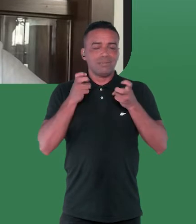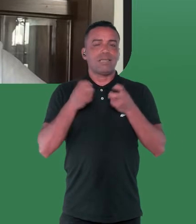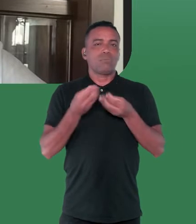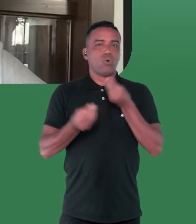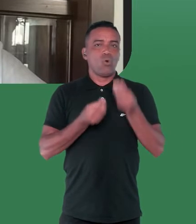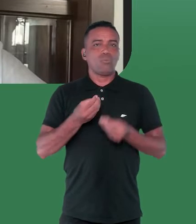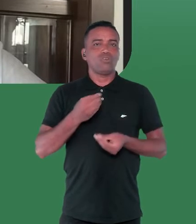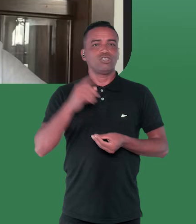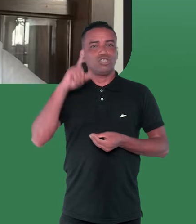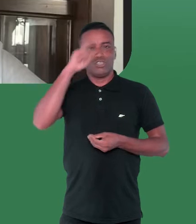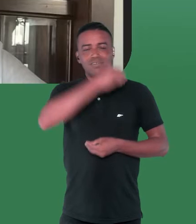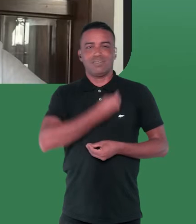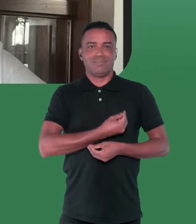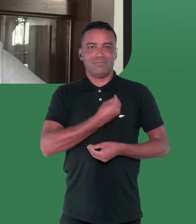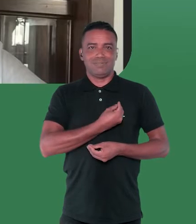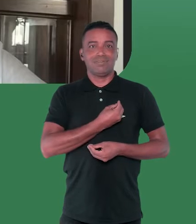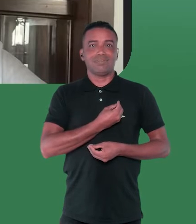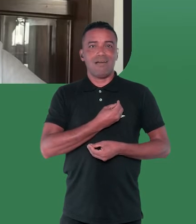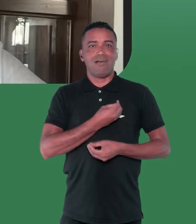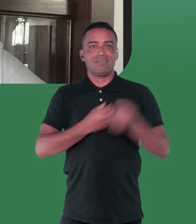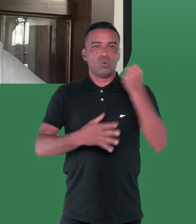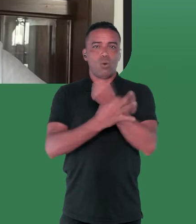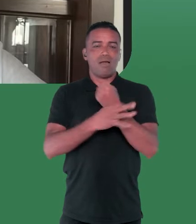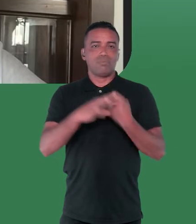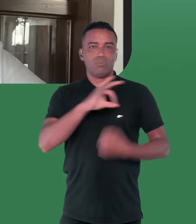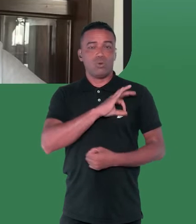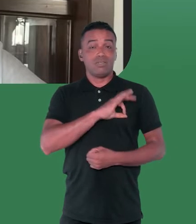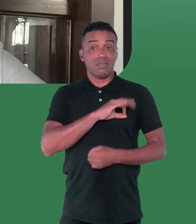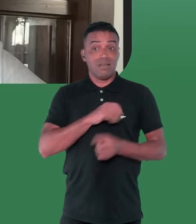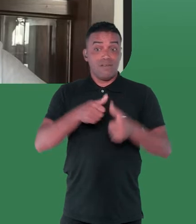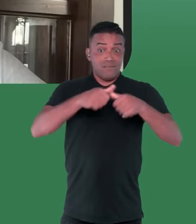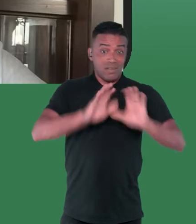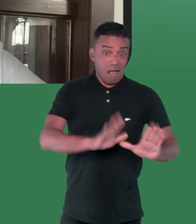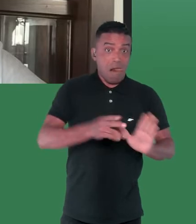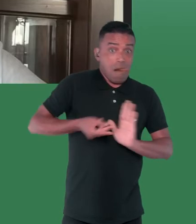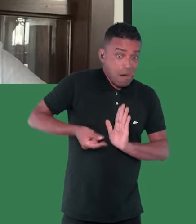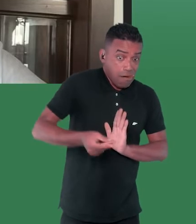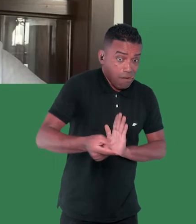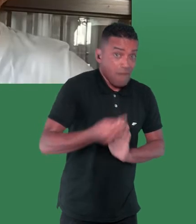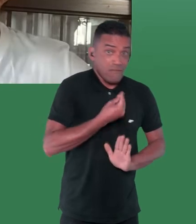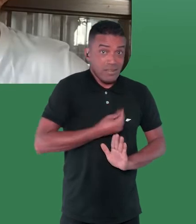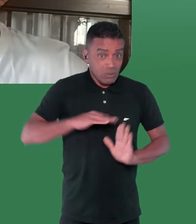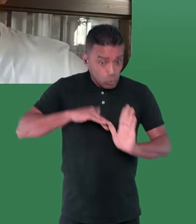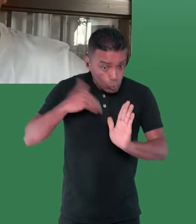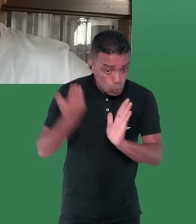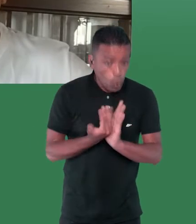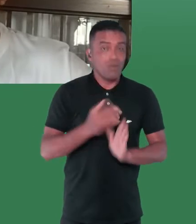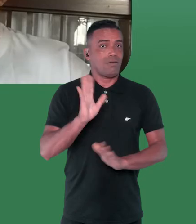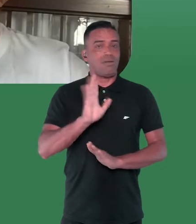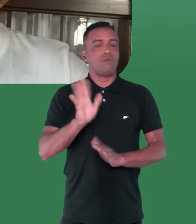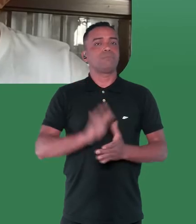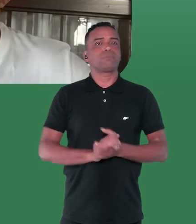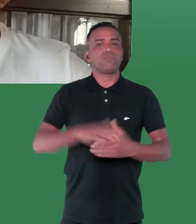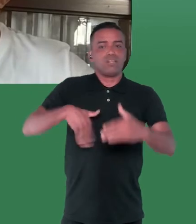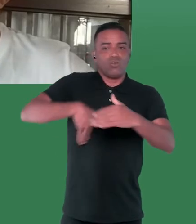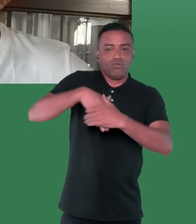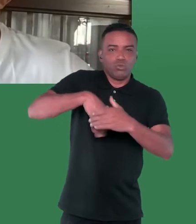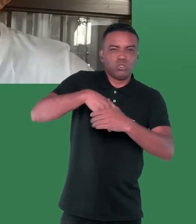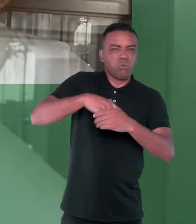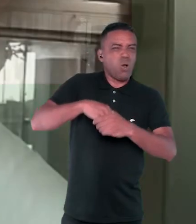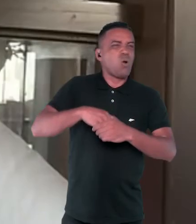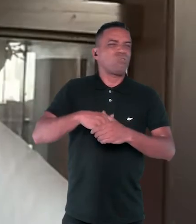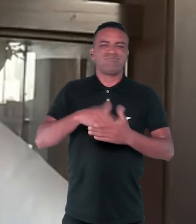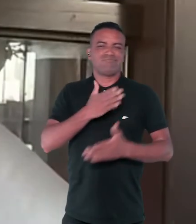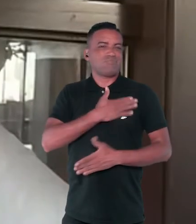É importante passar lá, mas você tem que ir e sair logo, não é para ficar lá o resto da vida, né? Futebol não dá, fiz, mas não